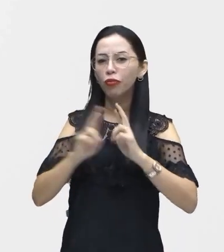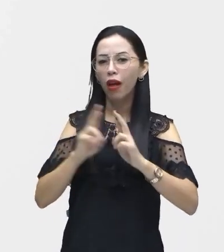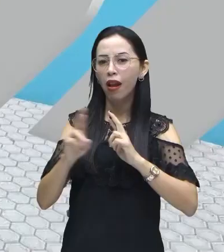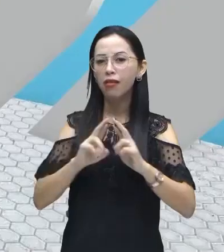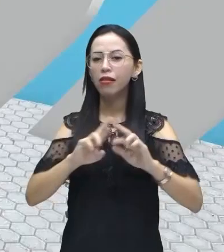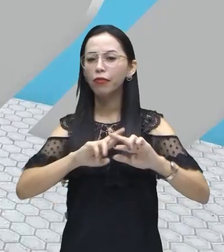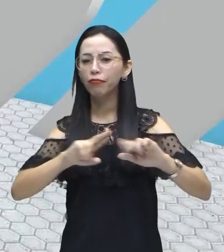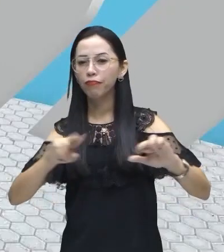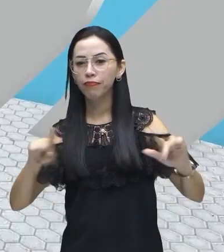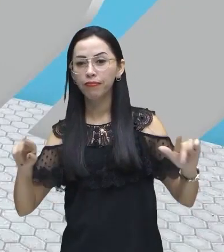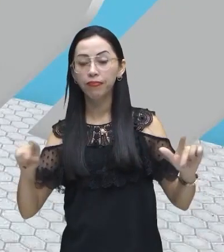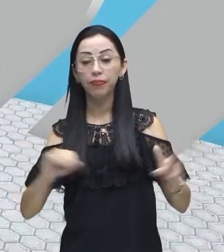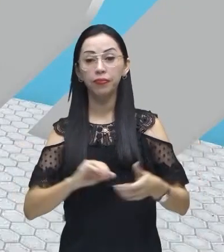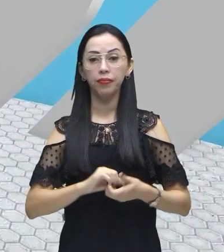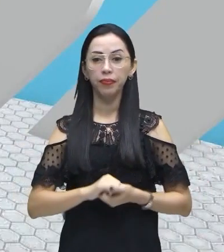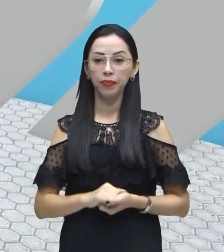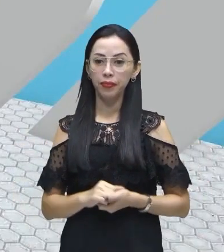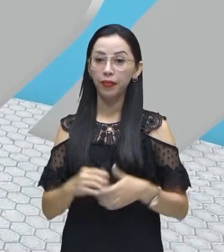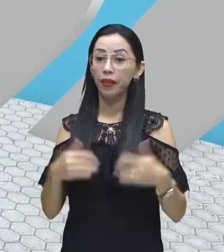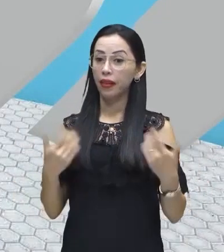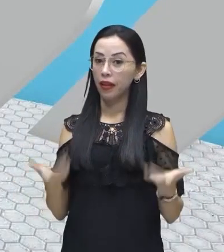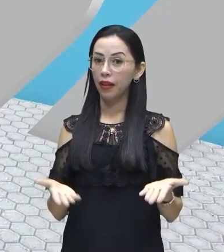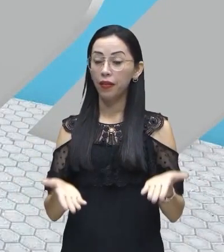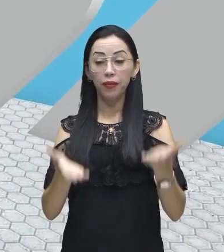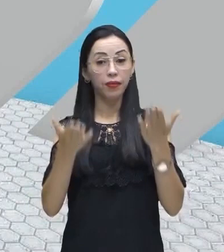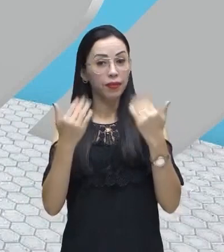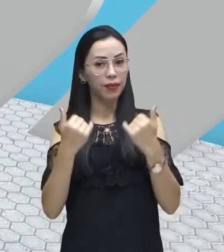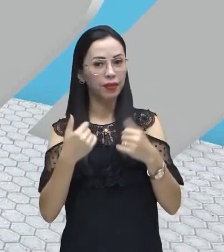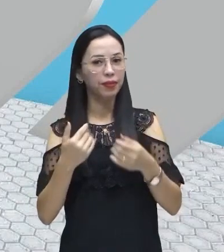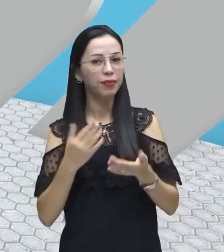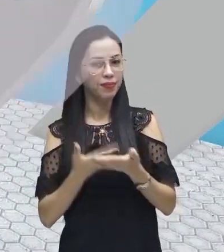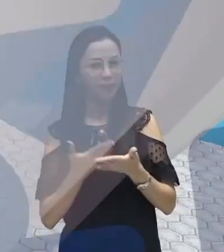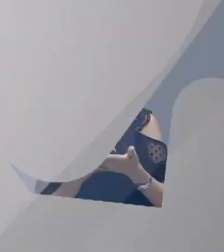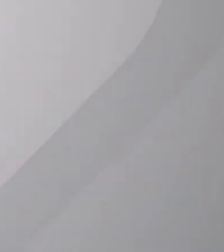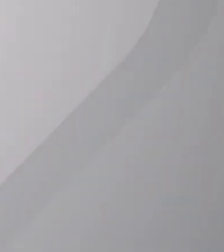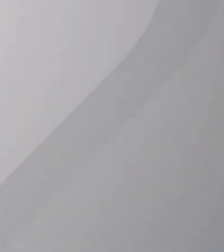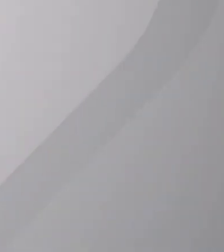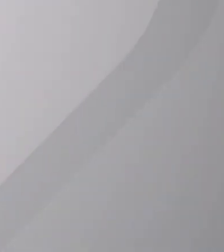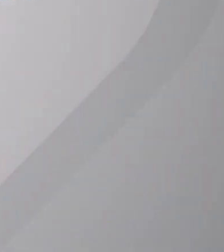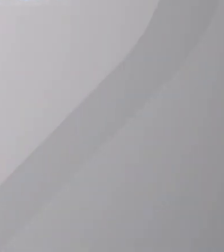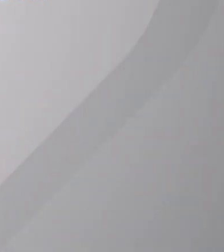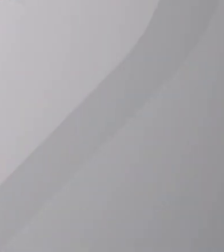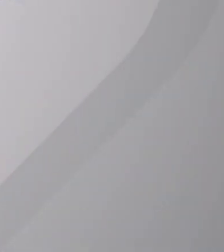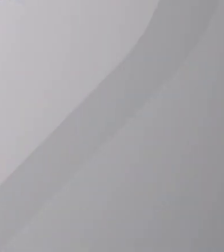etc. Então, vamos lá que agora é hora de estudar.